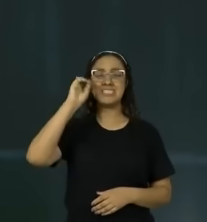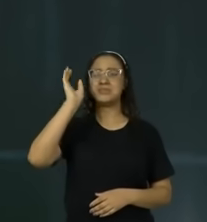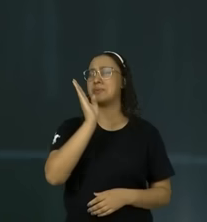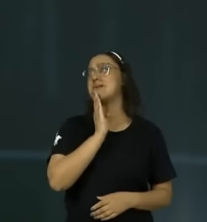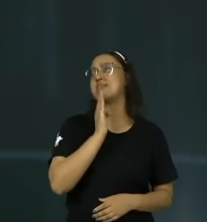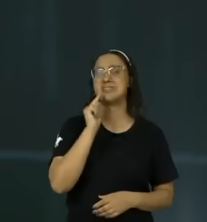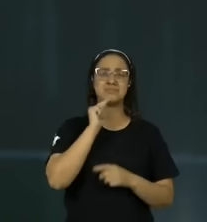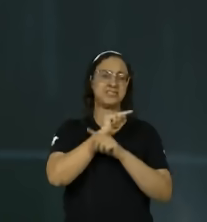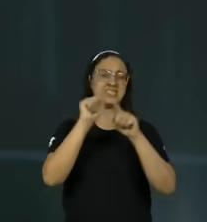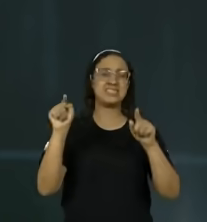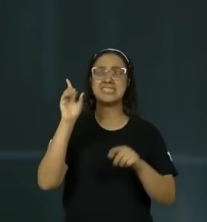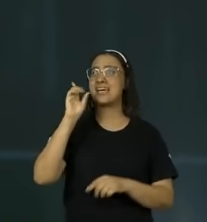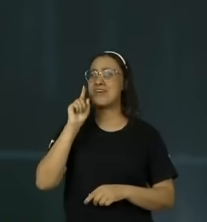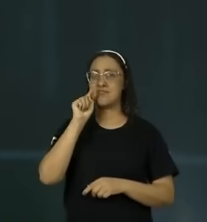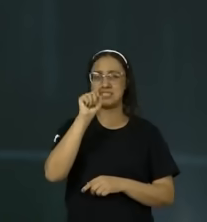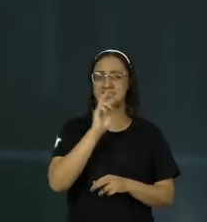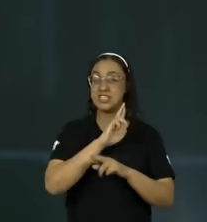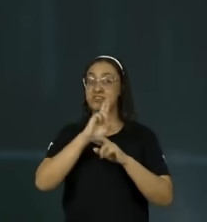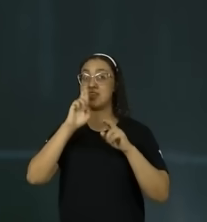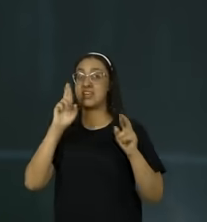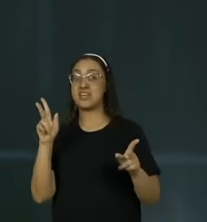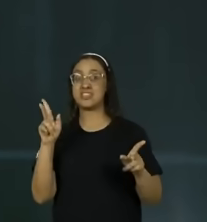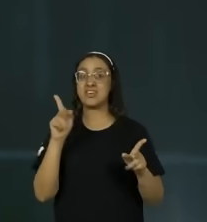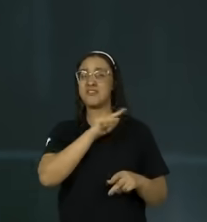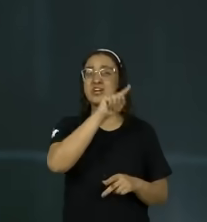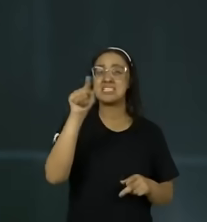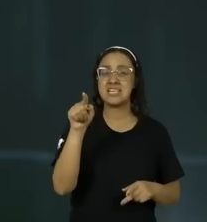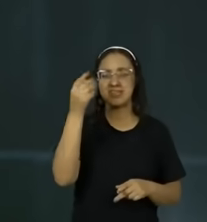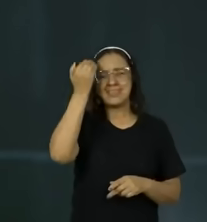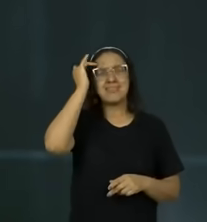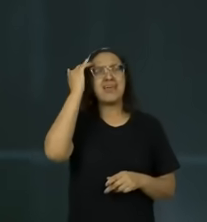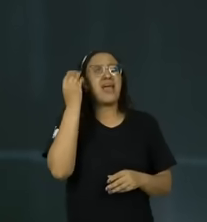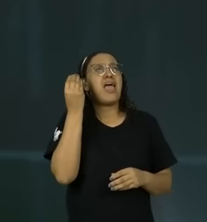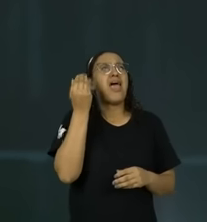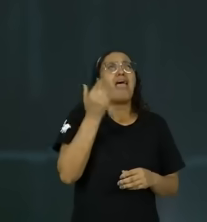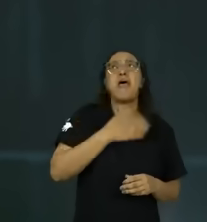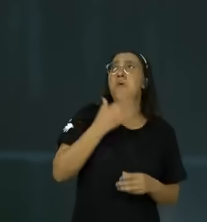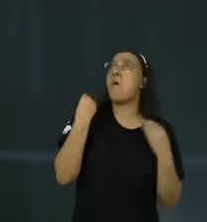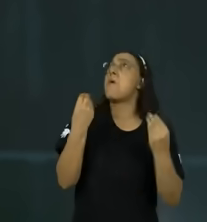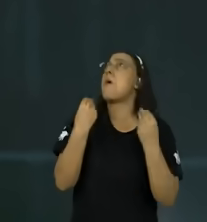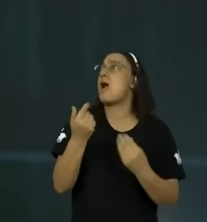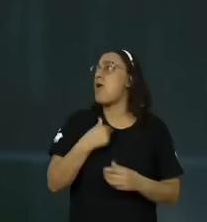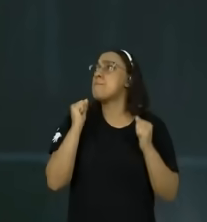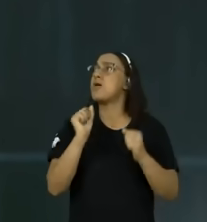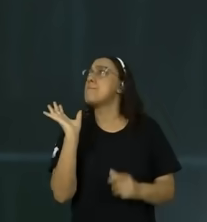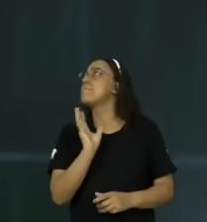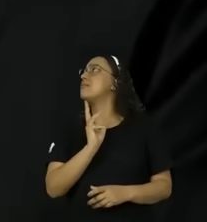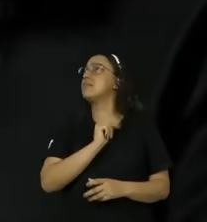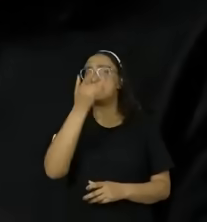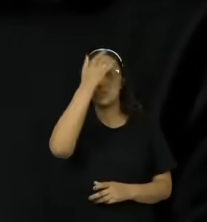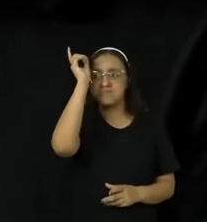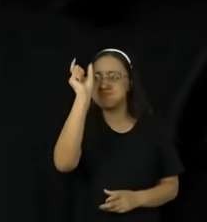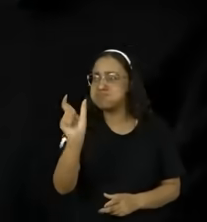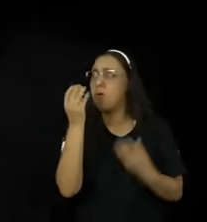conhece você e com você vai ser diferente. E você vai entender muito, porque a sua capacidade de amar vai superar as suas memórias de dor.